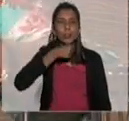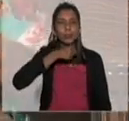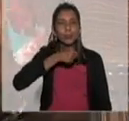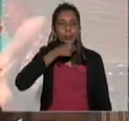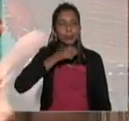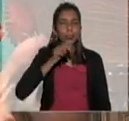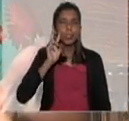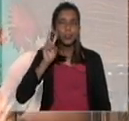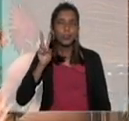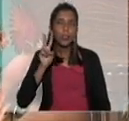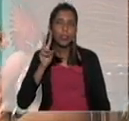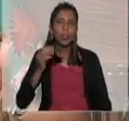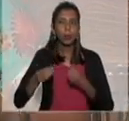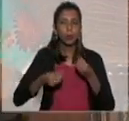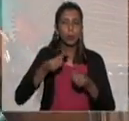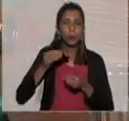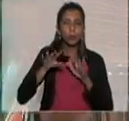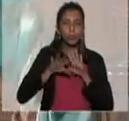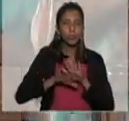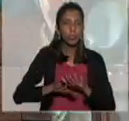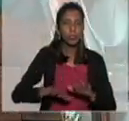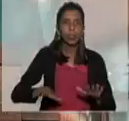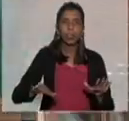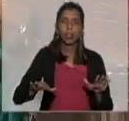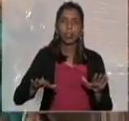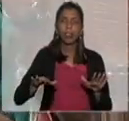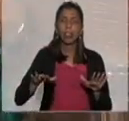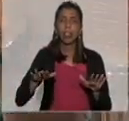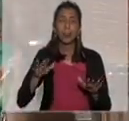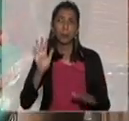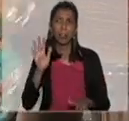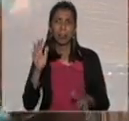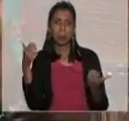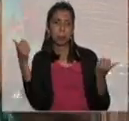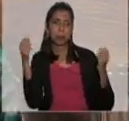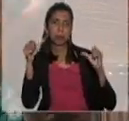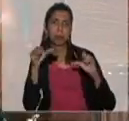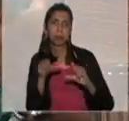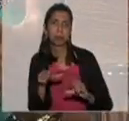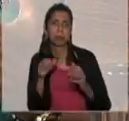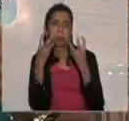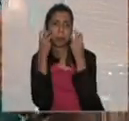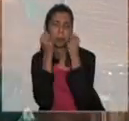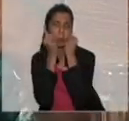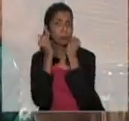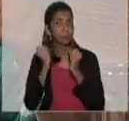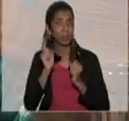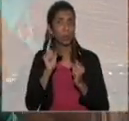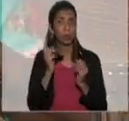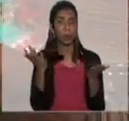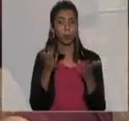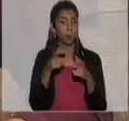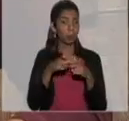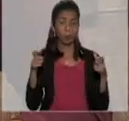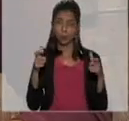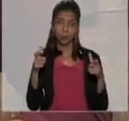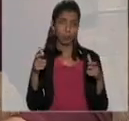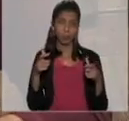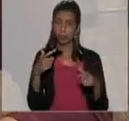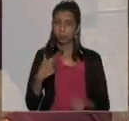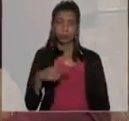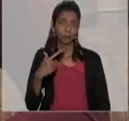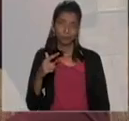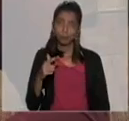senhora que os movimentos eram mais devagar não era necessariamente toda caída porque nem todo mundo com 91 tá assim Aliás a maioria das pessoas hoje não